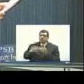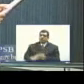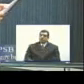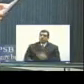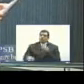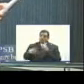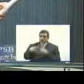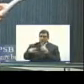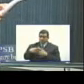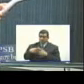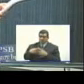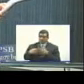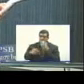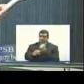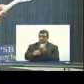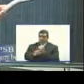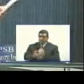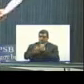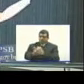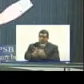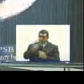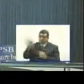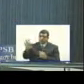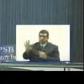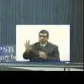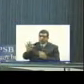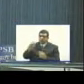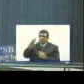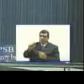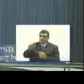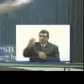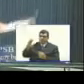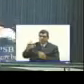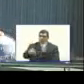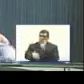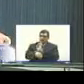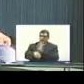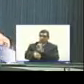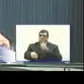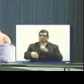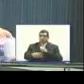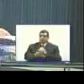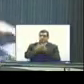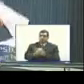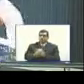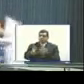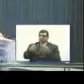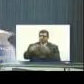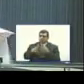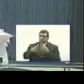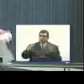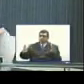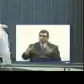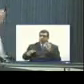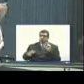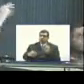portanto tributos e contribuições federais a ser o Estado tem pendências peço que abre a tela